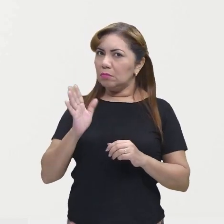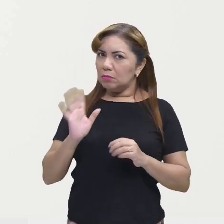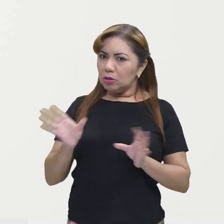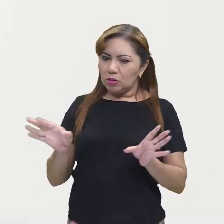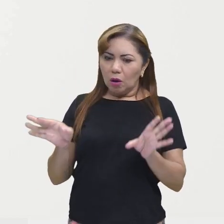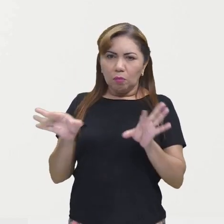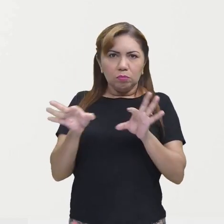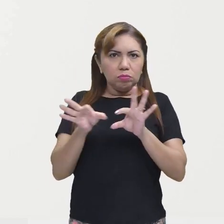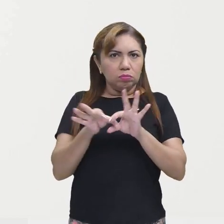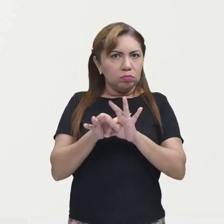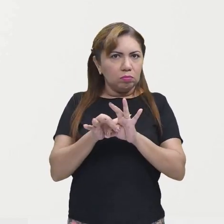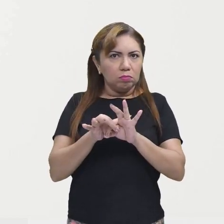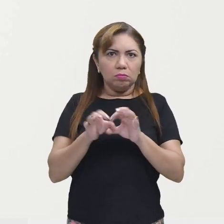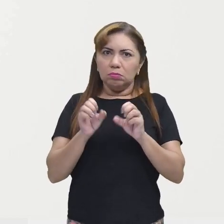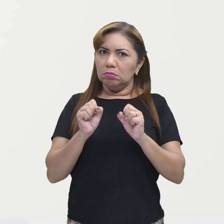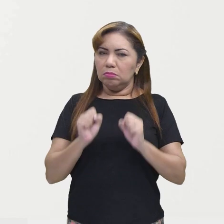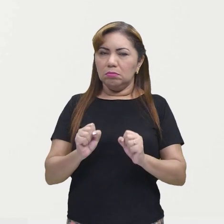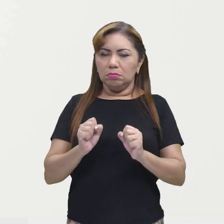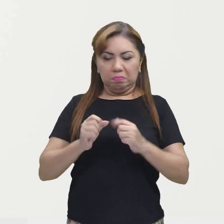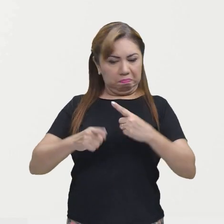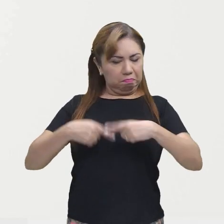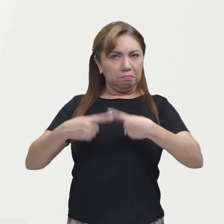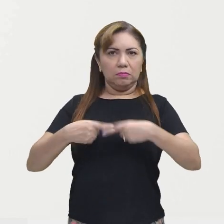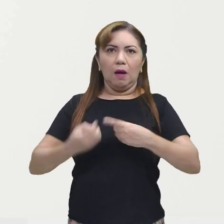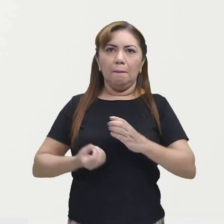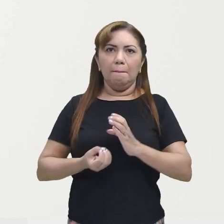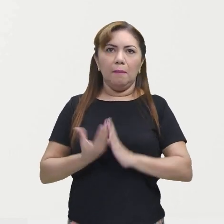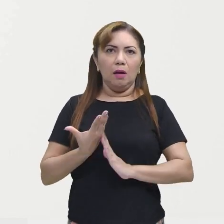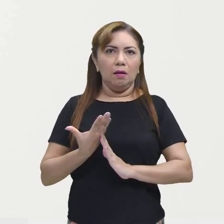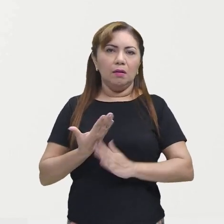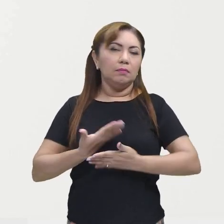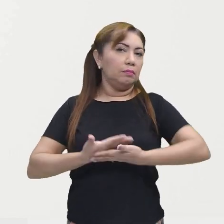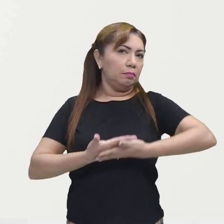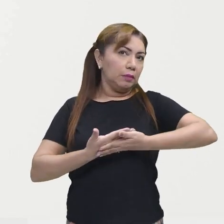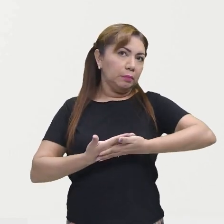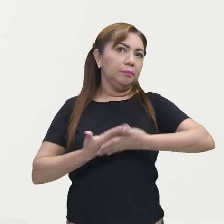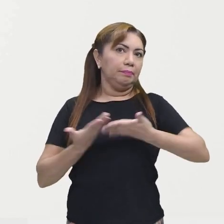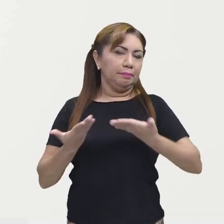sexuais maduros para que ocorra a reprodução, para que ele possa